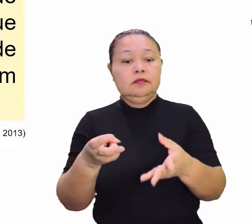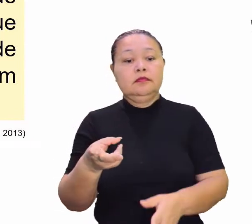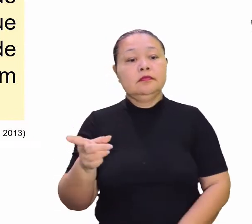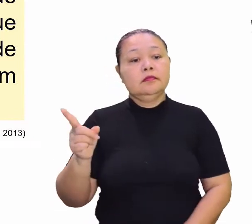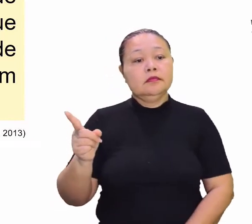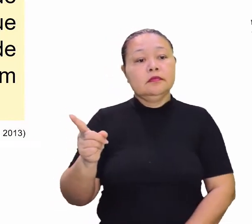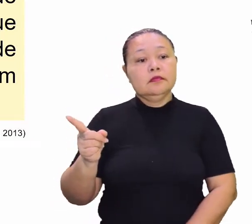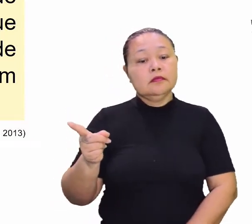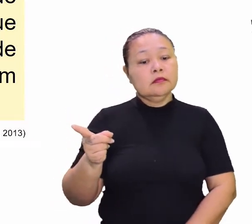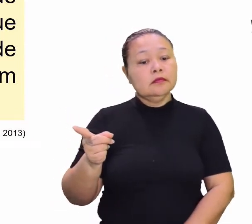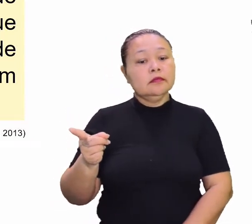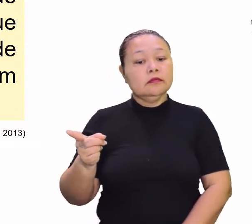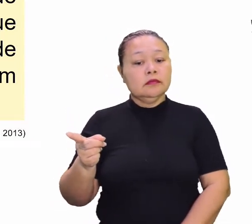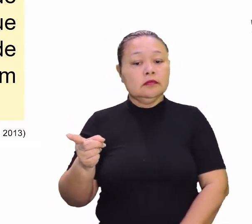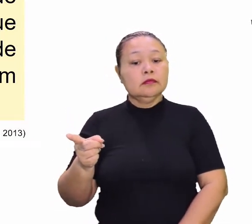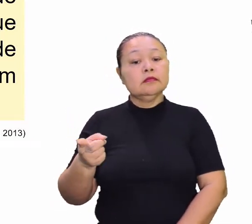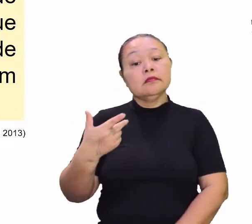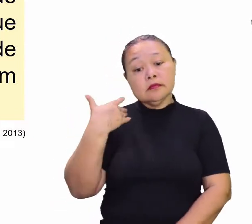exploração,